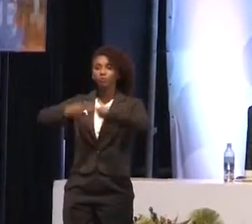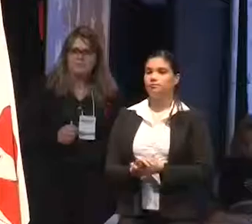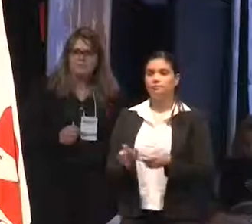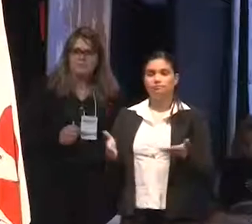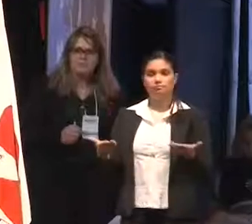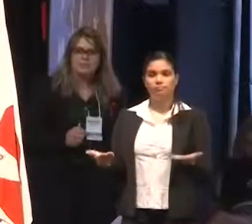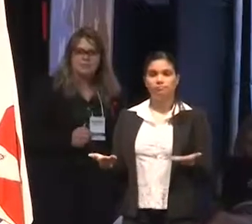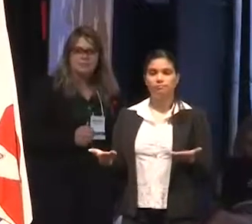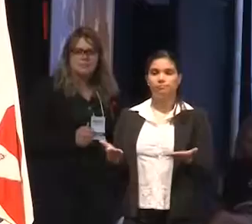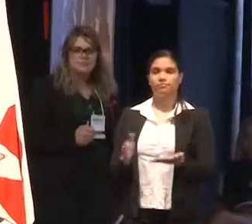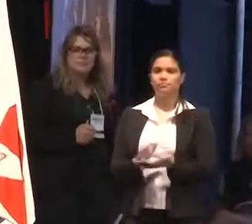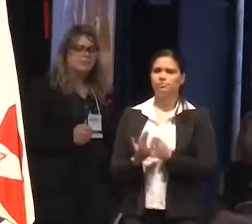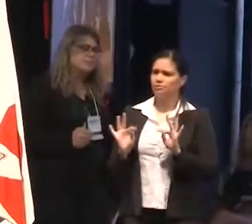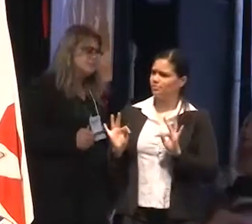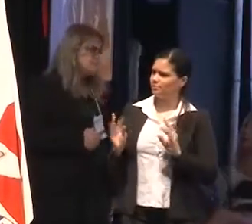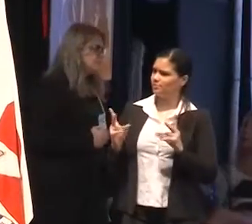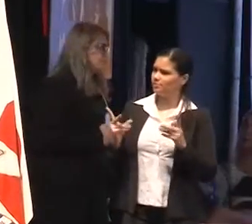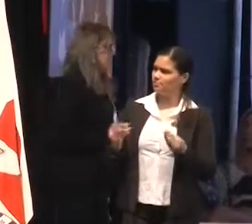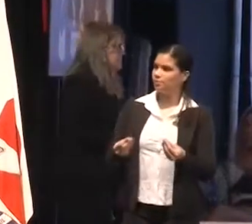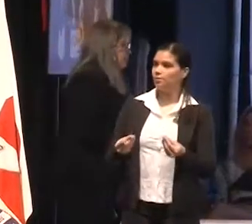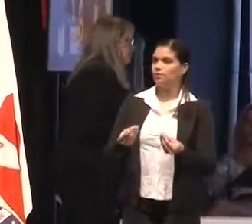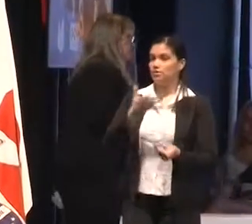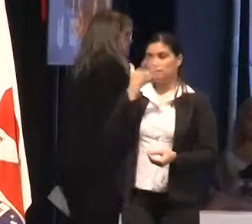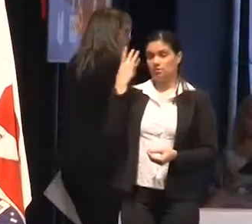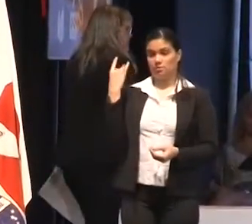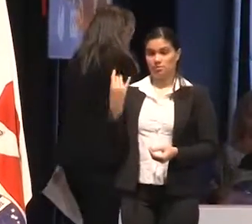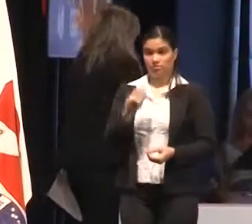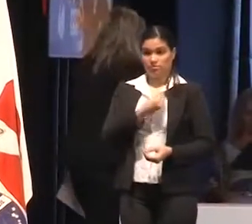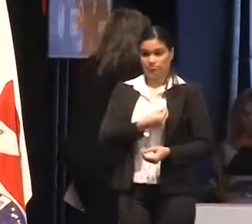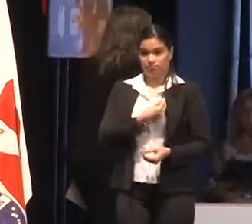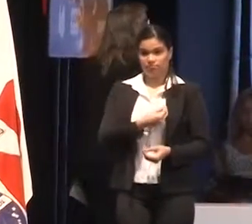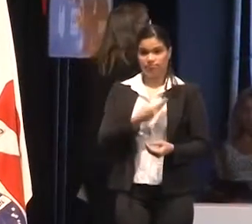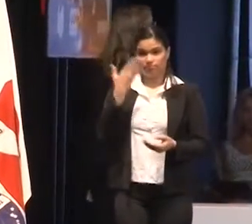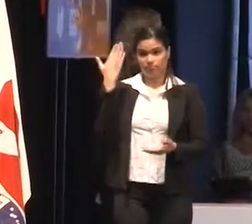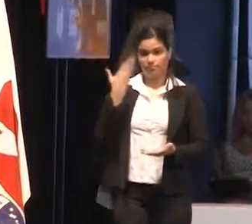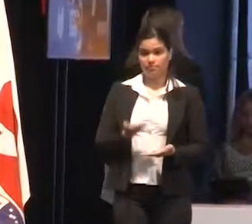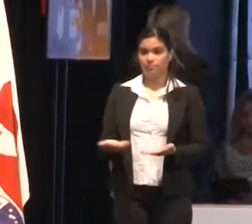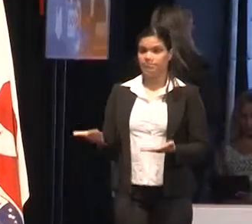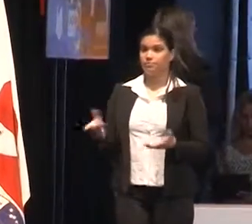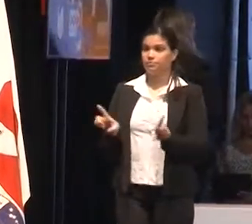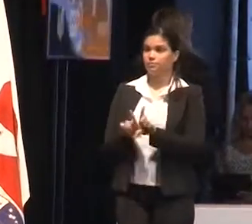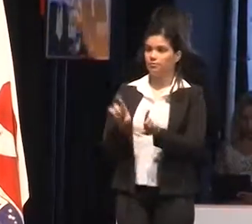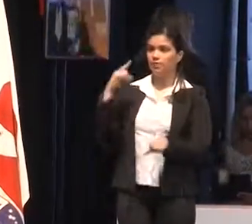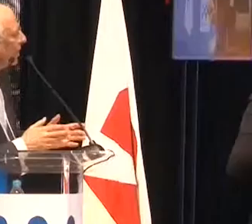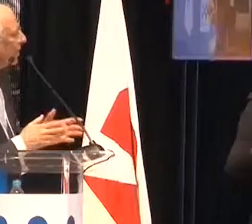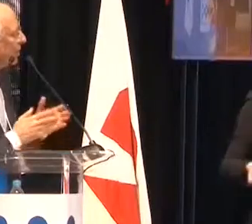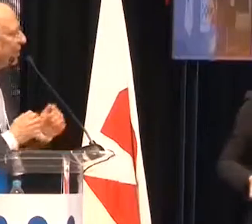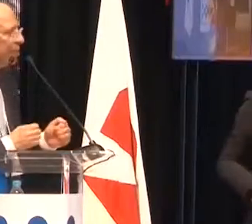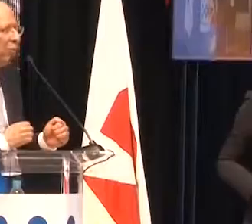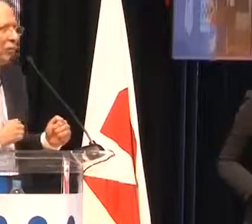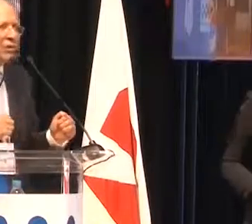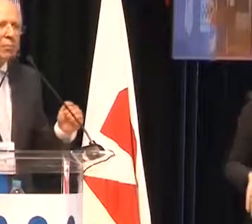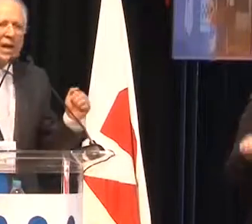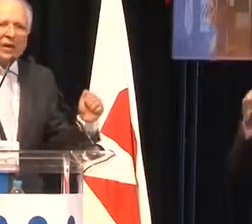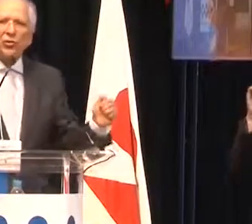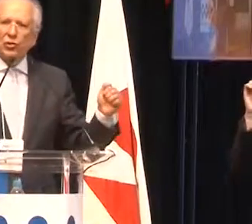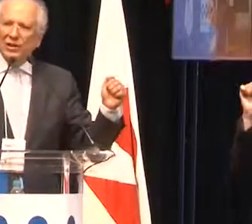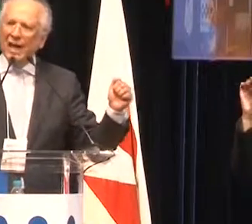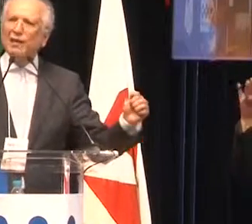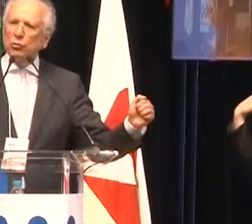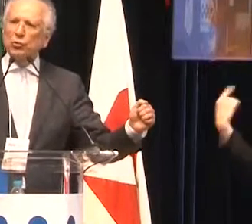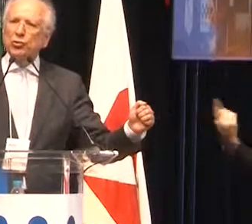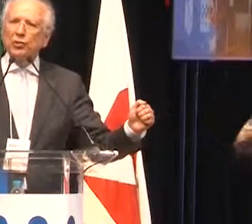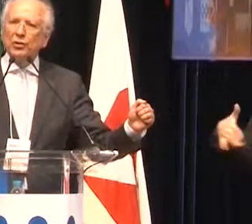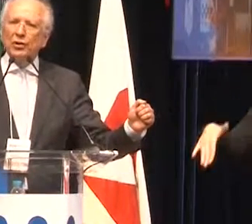Constituição. Nabor destacou o papel da OAB na redação e implementação da Constituição. Estivemos de